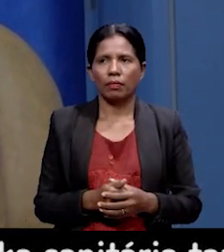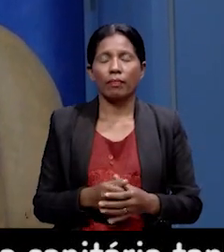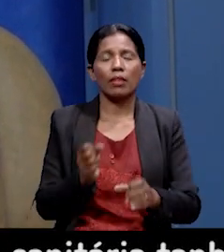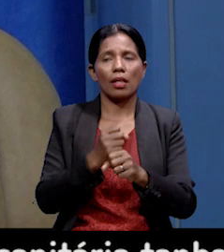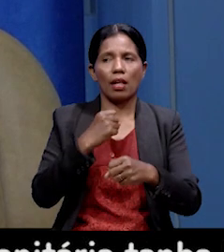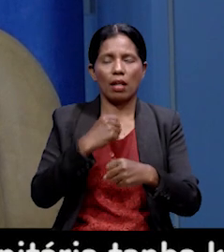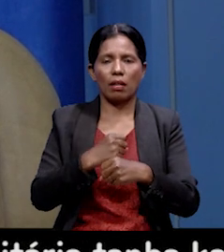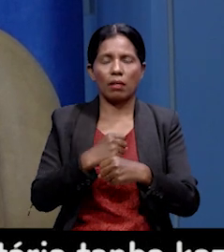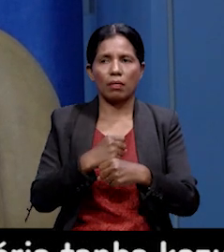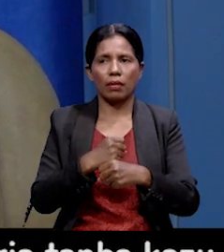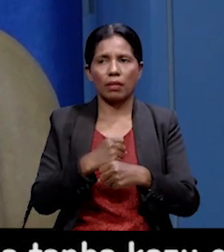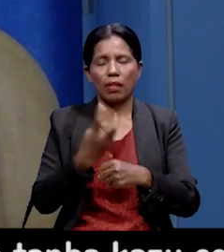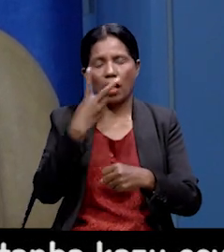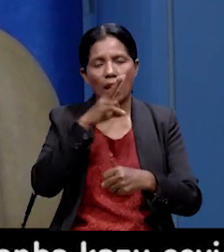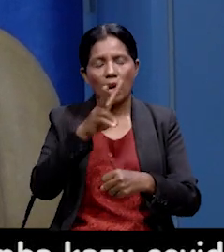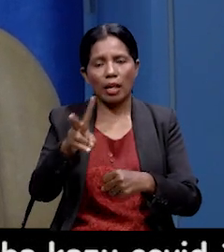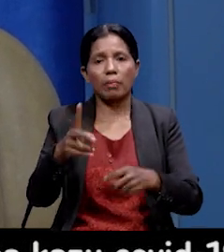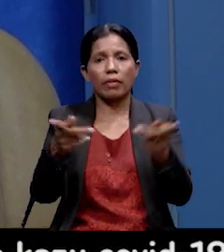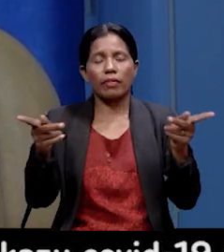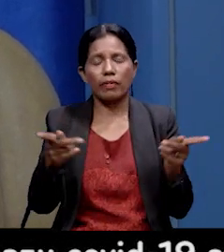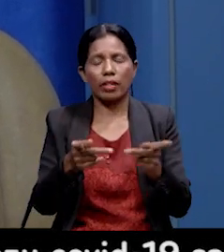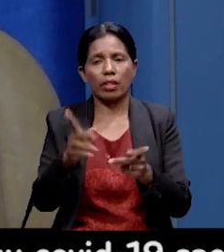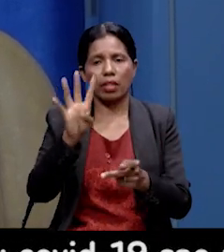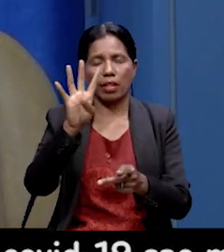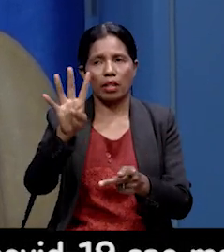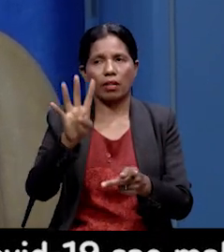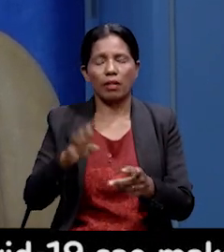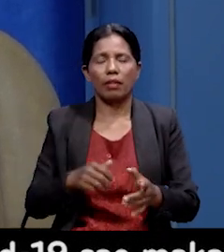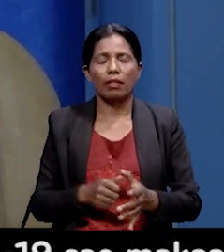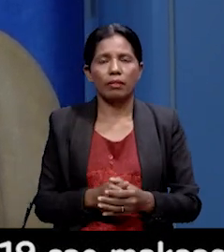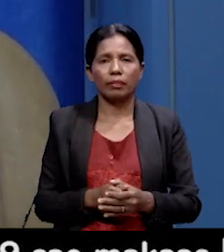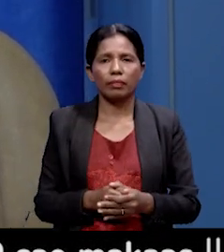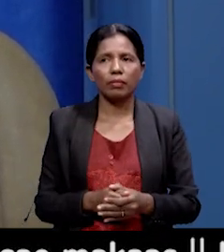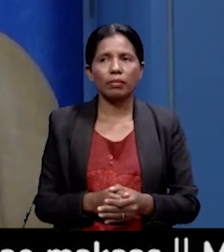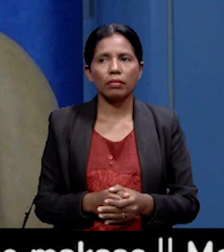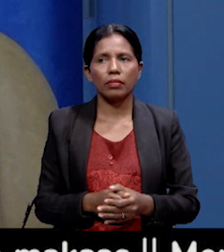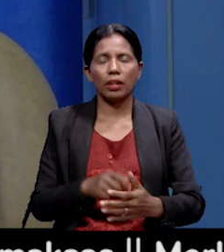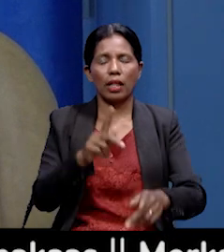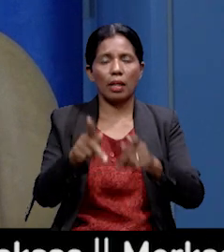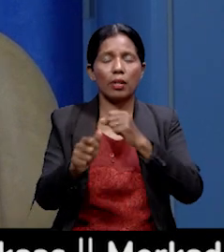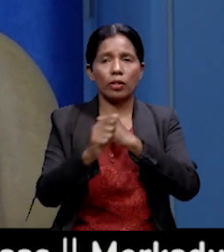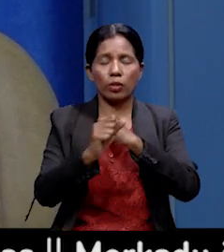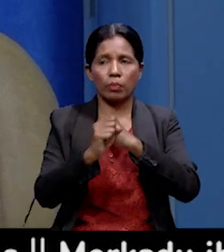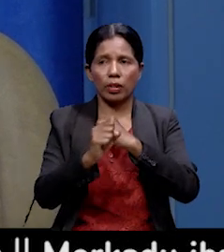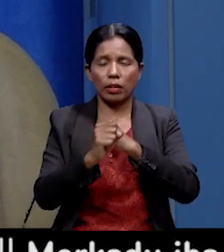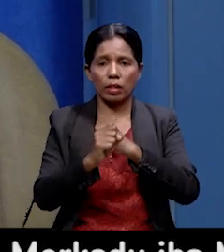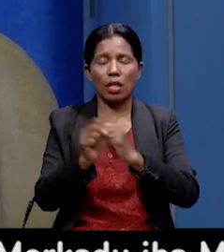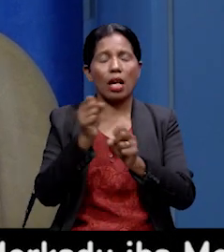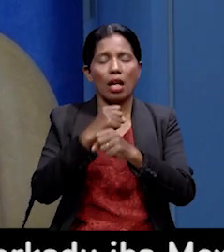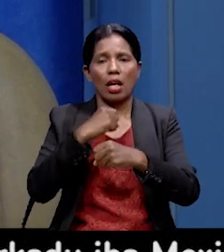ba residência hal. Suspeita ou presumido, suspeito ser ne comete